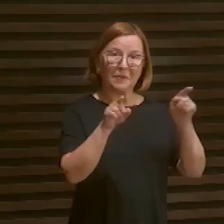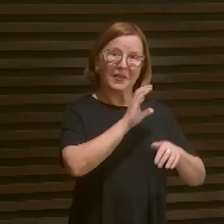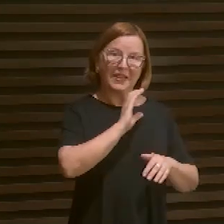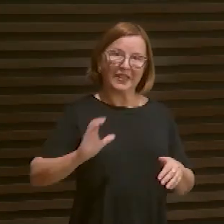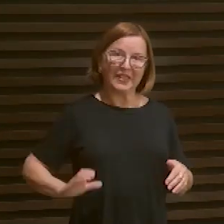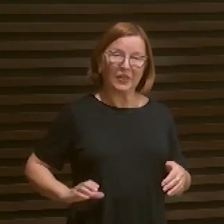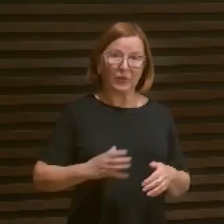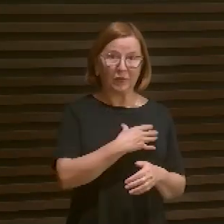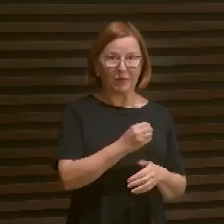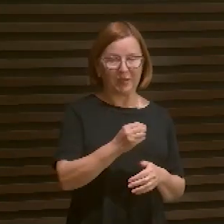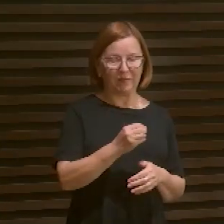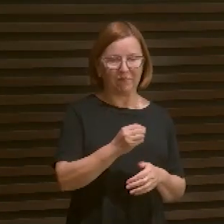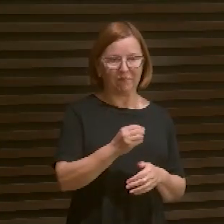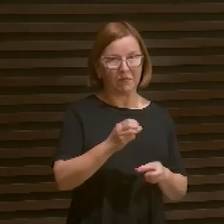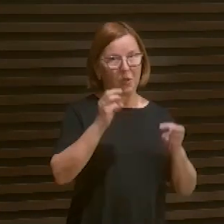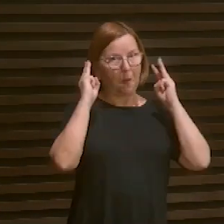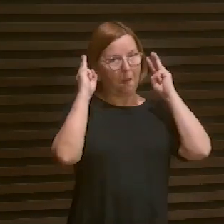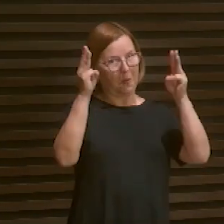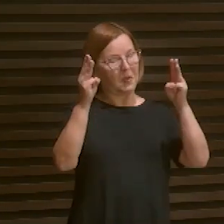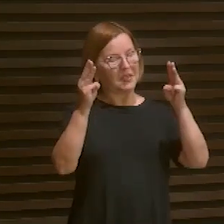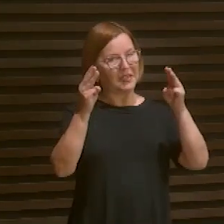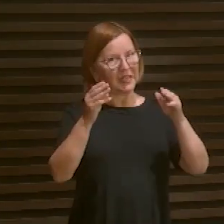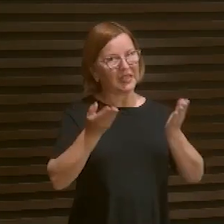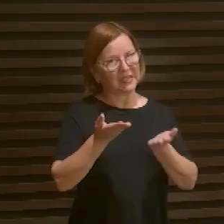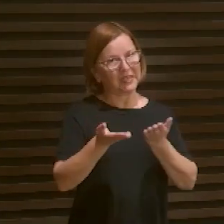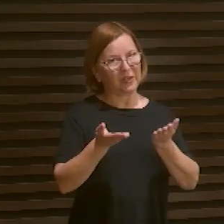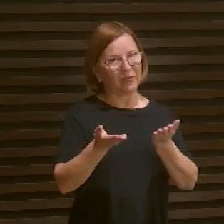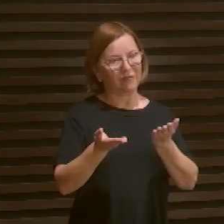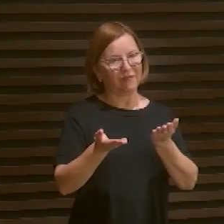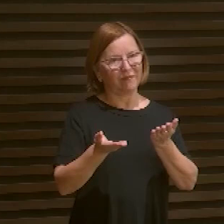filho, Moisés como servo, Cristo como